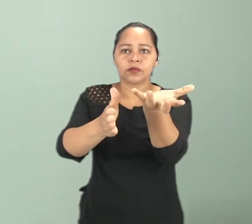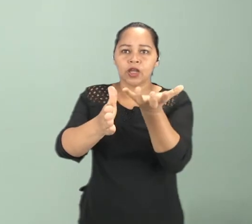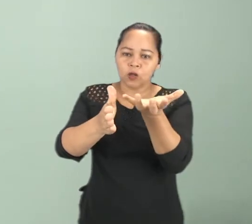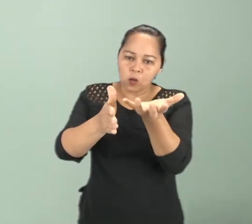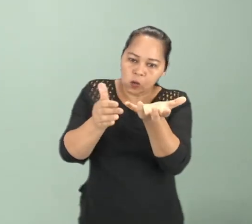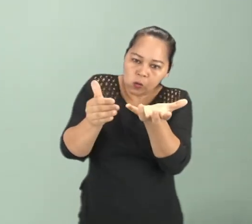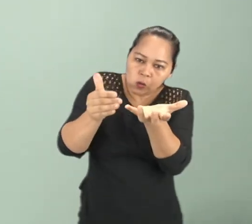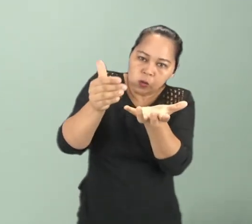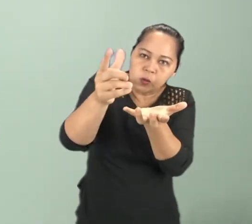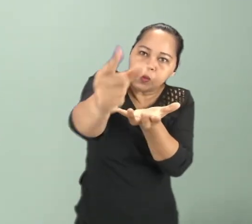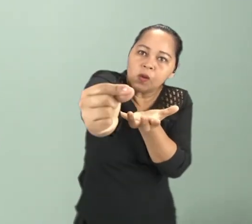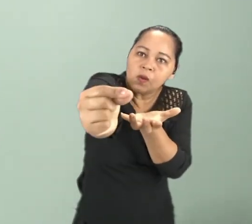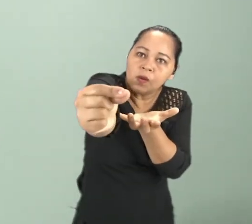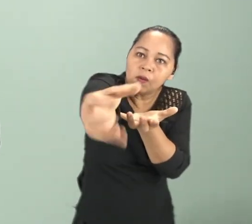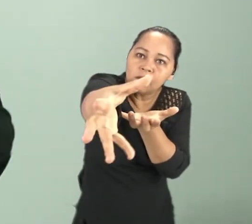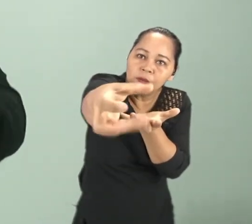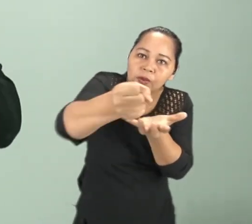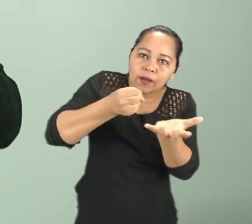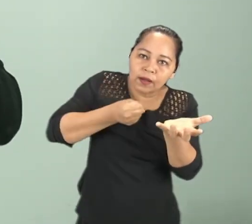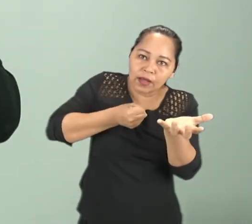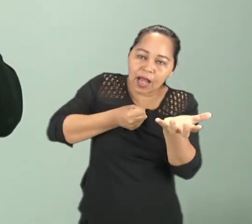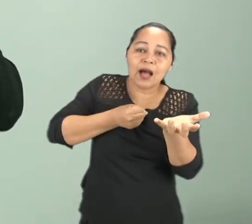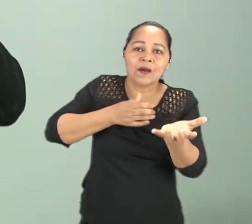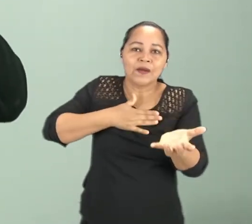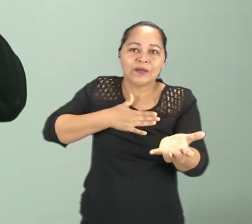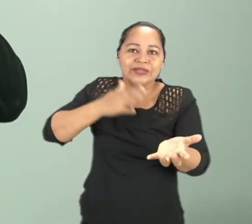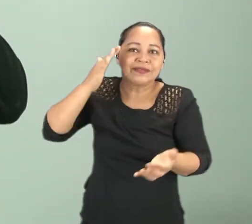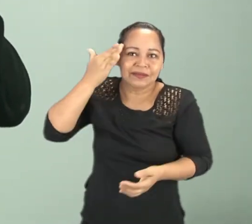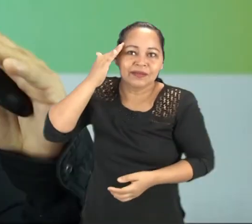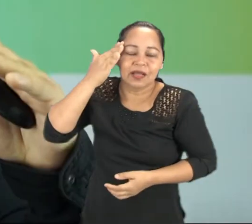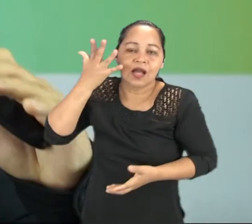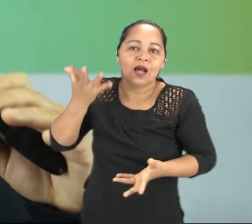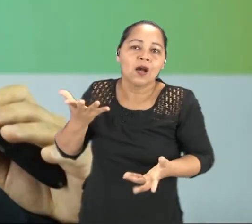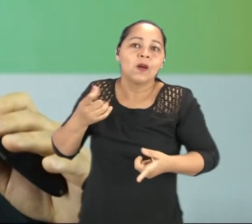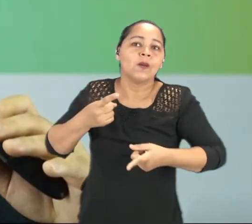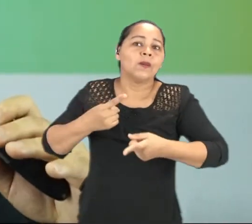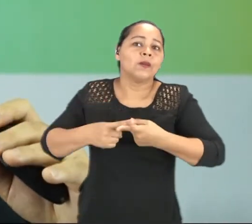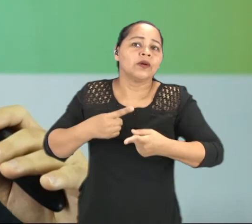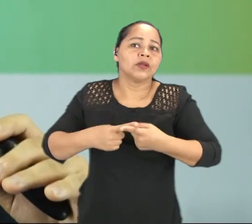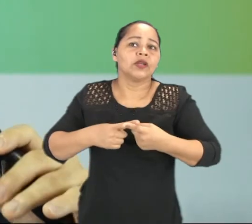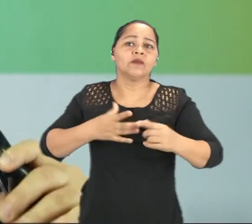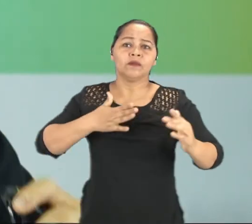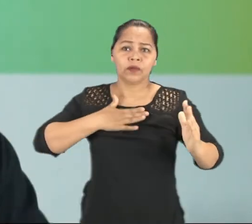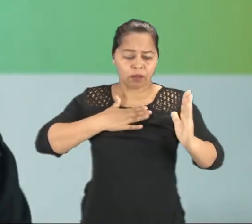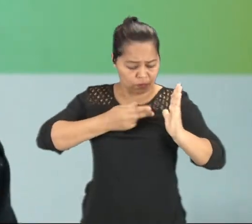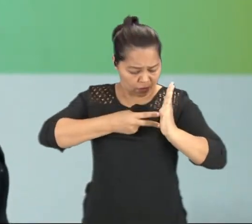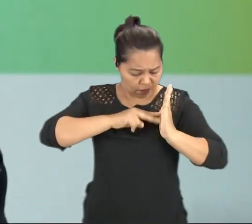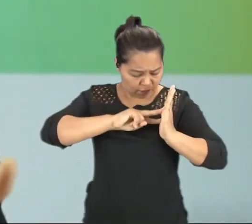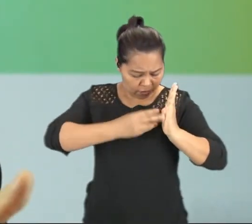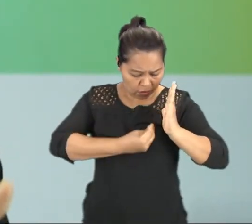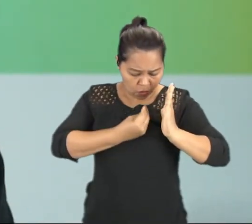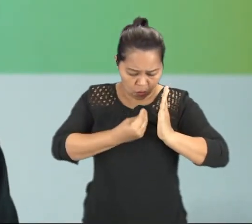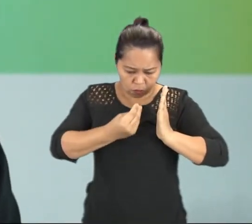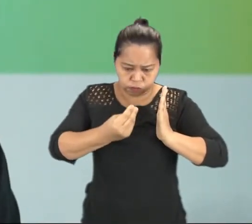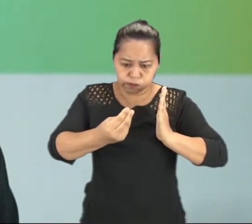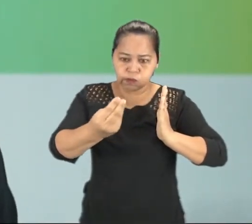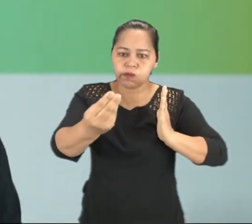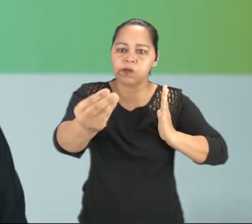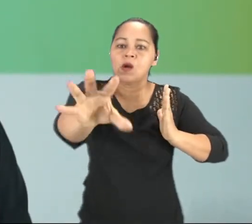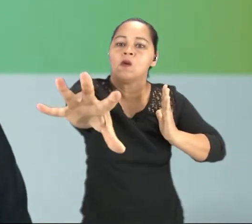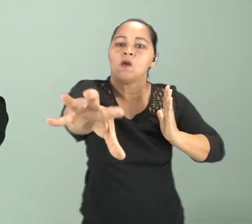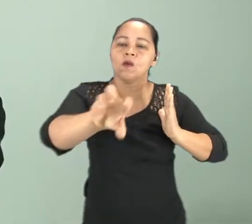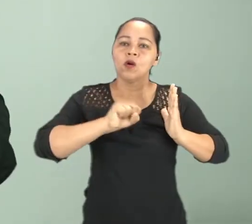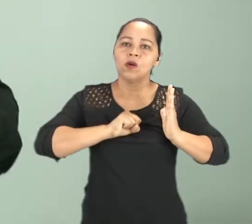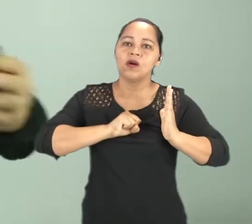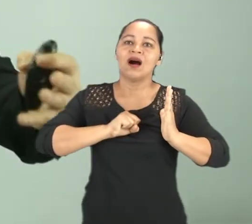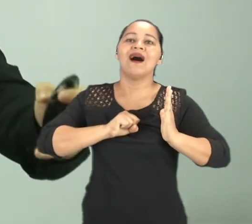tá? Então, isso tudo, por exemplo, a felicidade, acreditar na